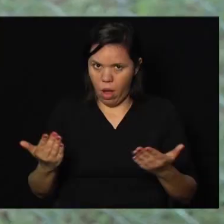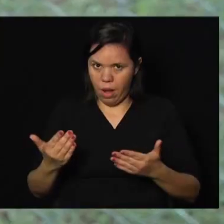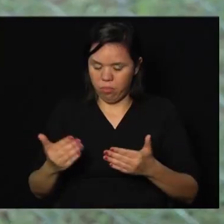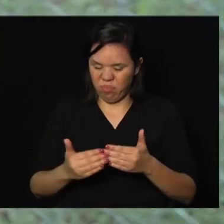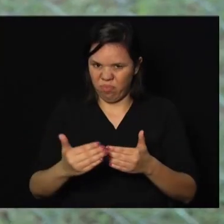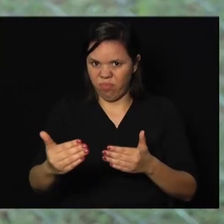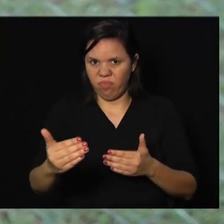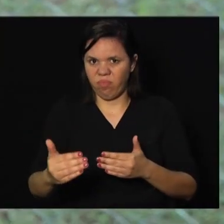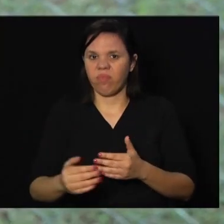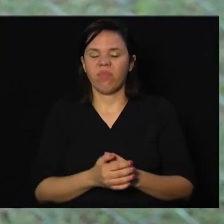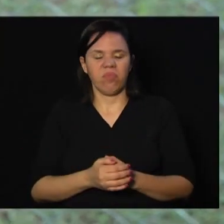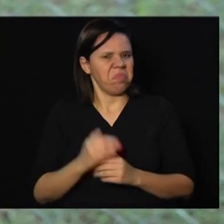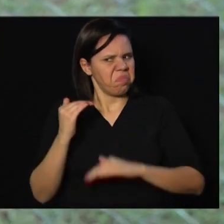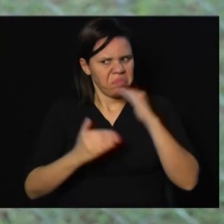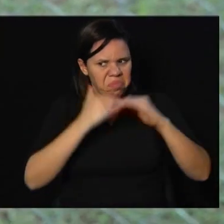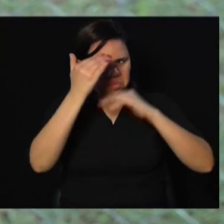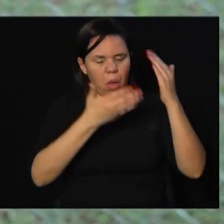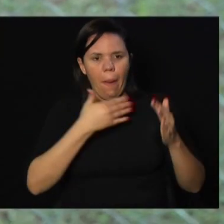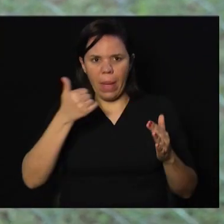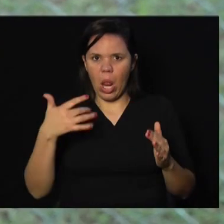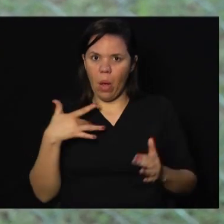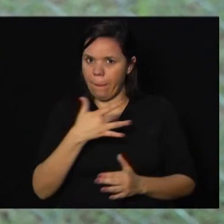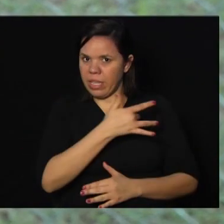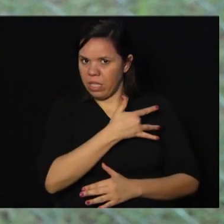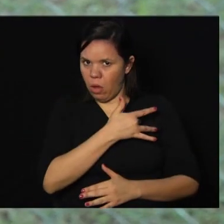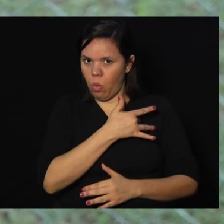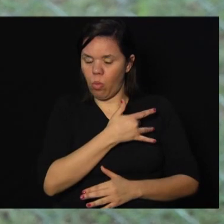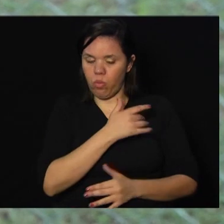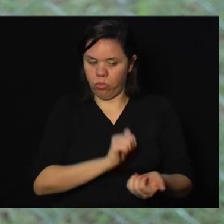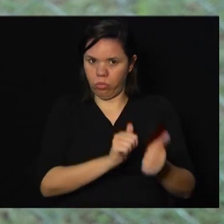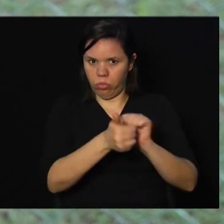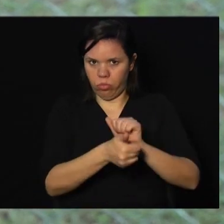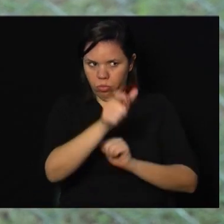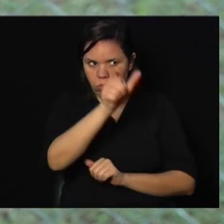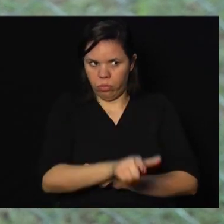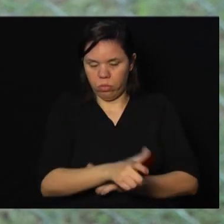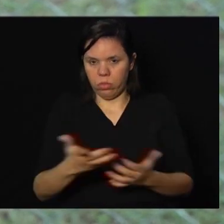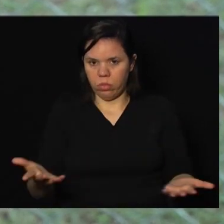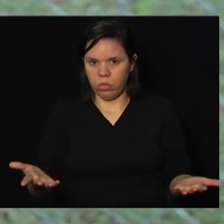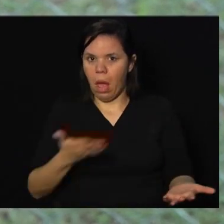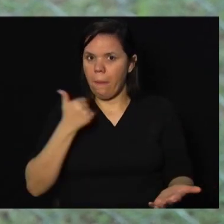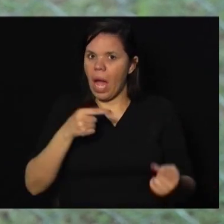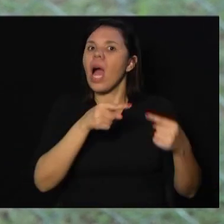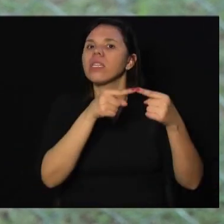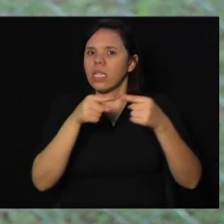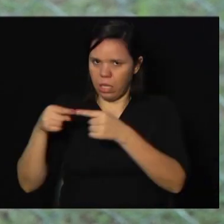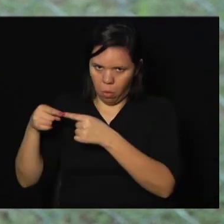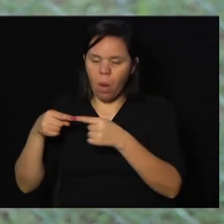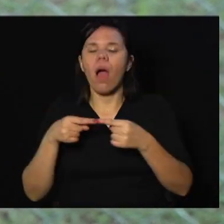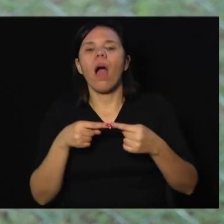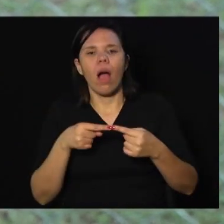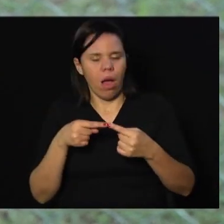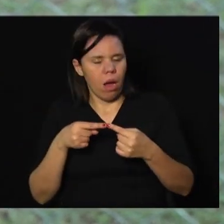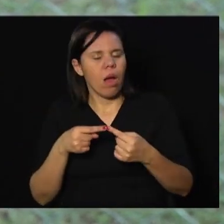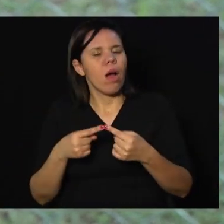em benefício do jogador, né? Estão treinando menos, mas com um treinamento mais adequado, que surta